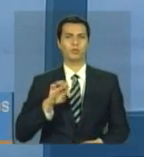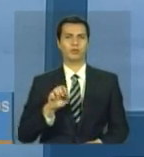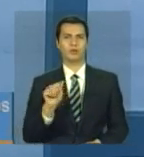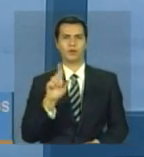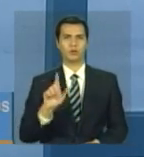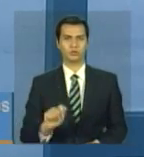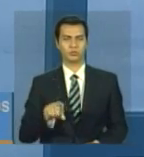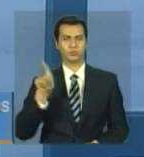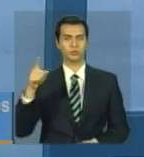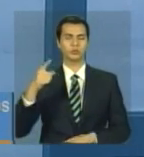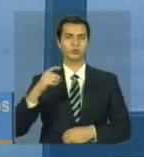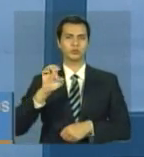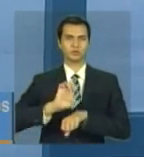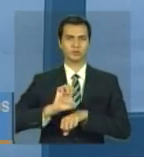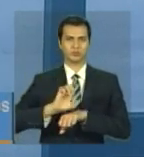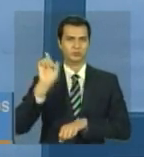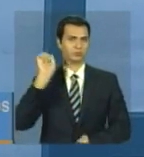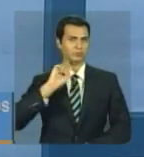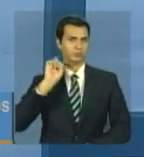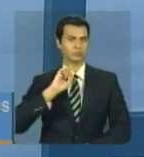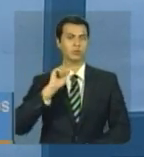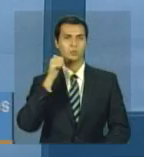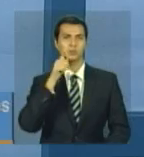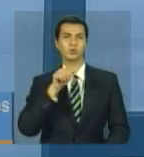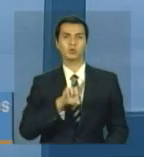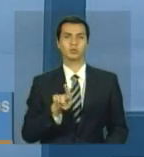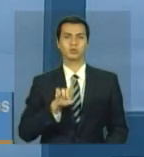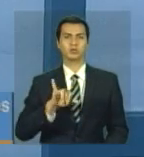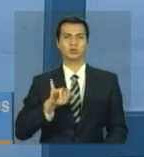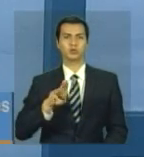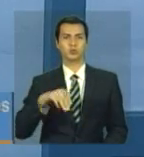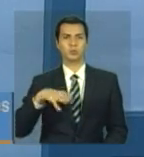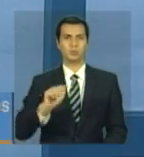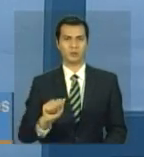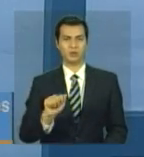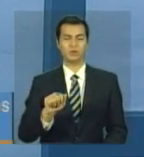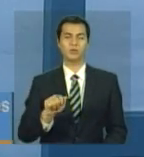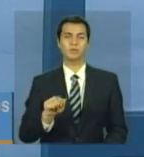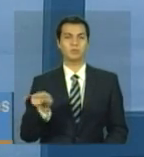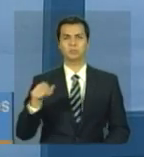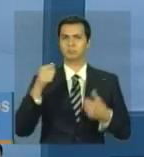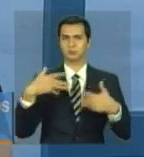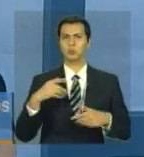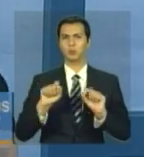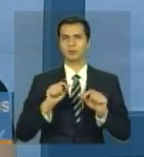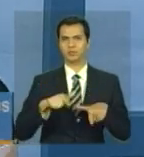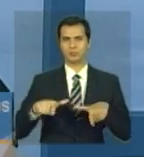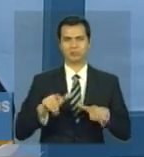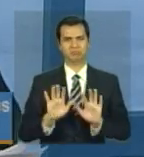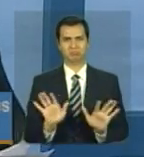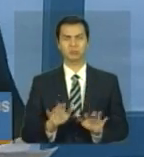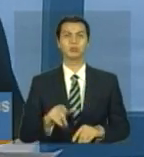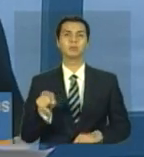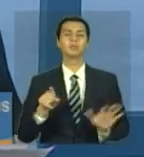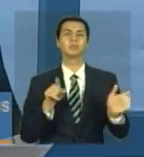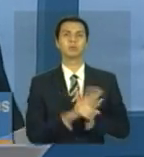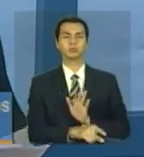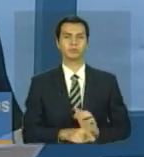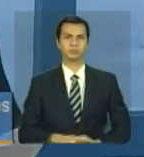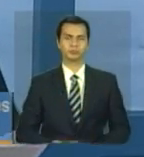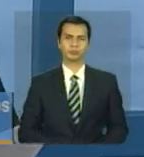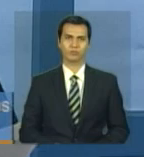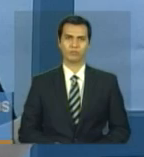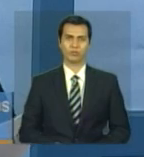Azul, em Minas Gerais. Quem faz a pergunta é a Dilma, ela não especifica a função dela, mas enfim... Ela quer saber o seguinte: